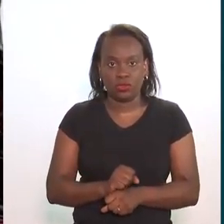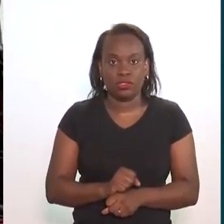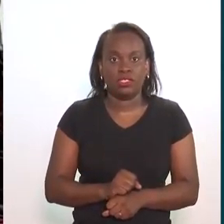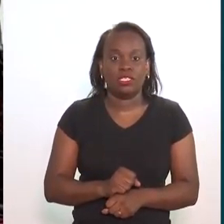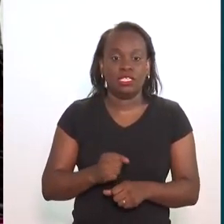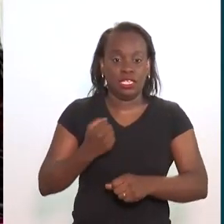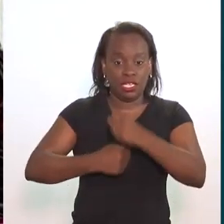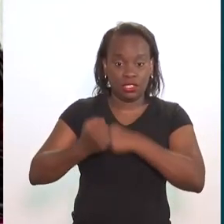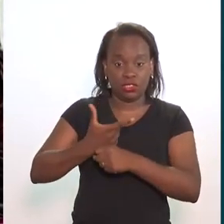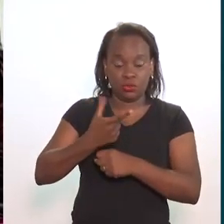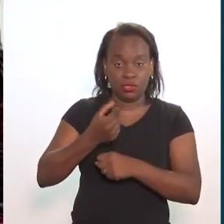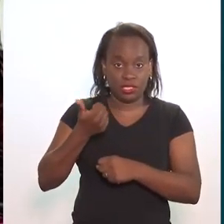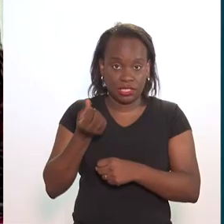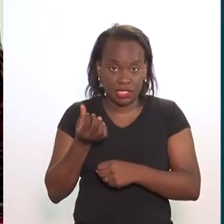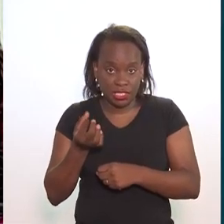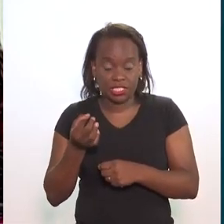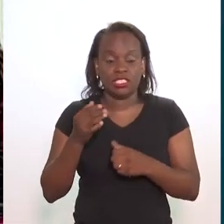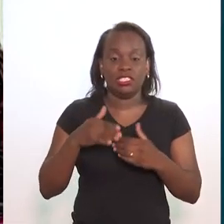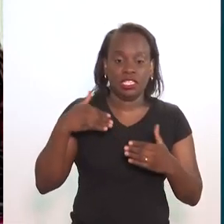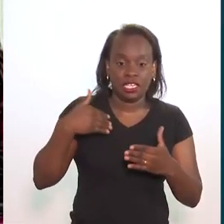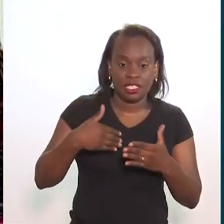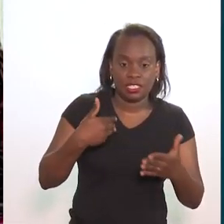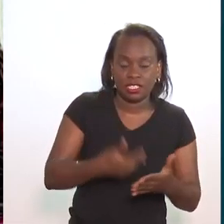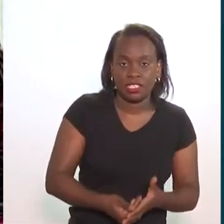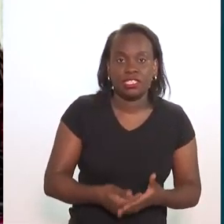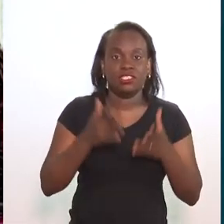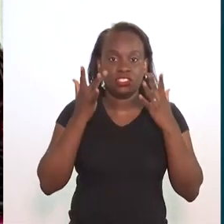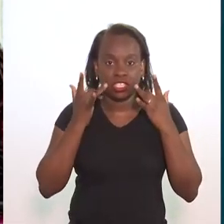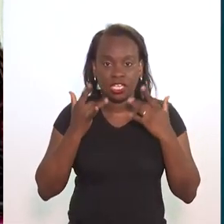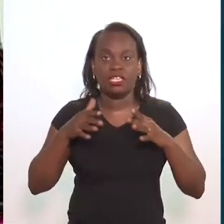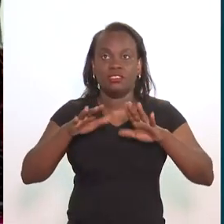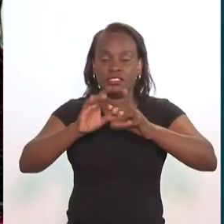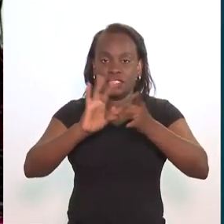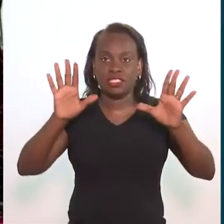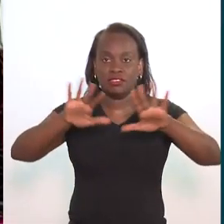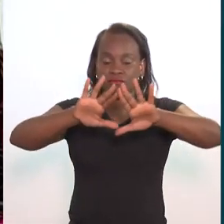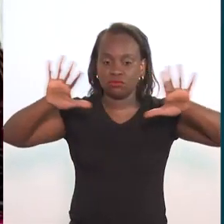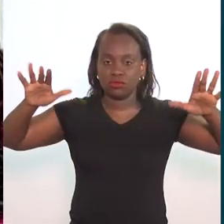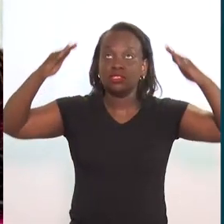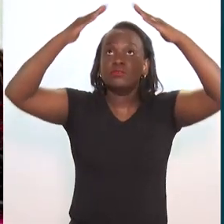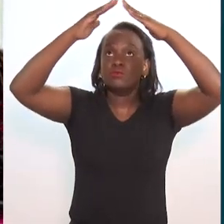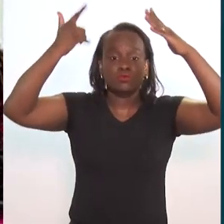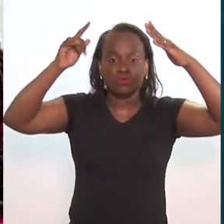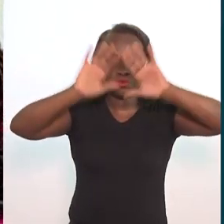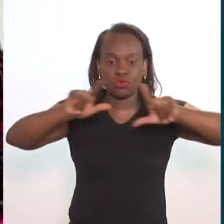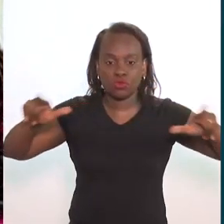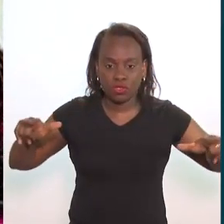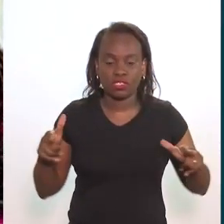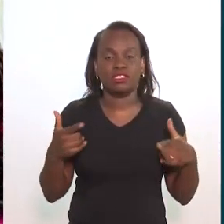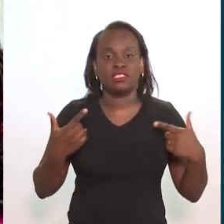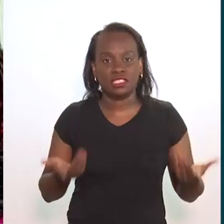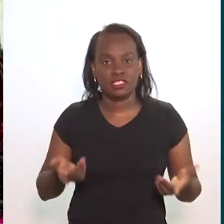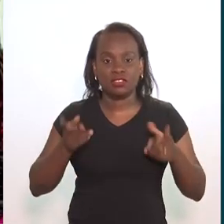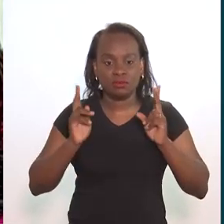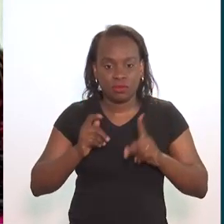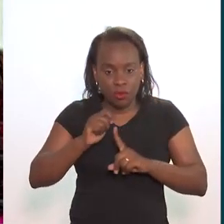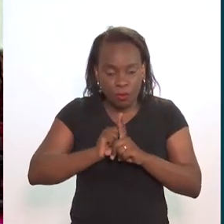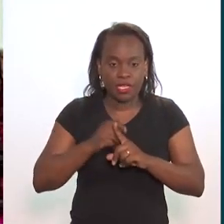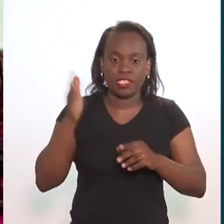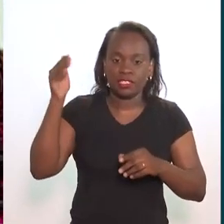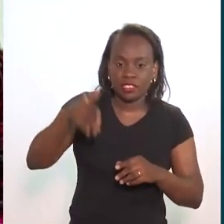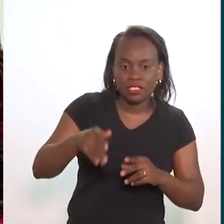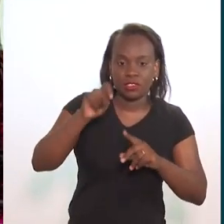parou. Desde 2016, o Teatro a Céu Aberto é o Teatro a Céu Aberto, mesmo que uma vez pingado, uma